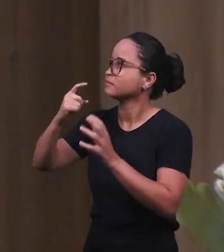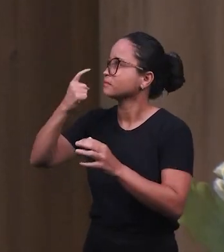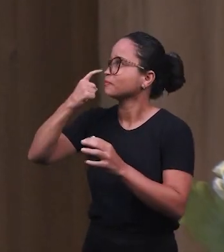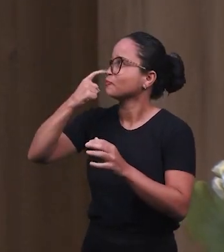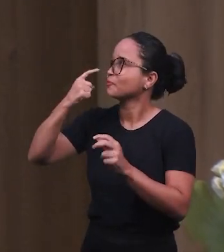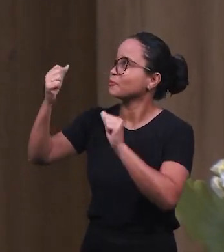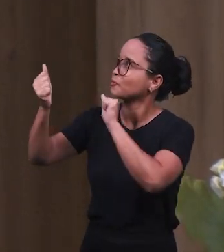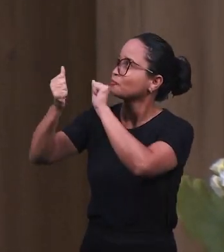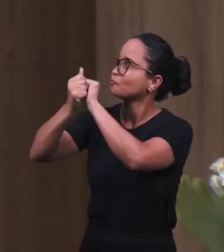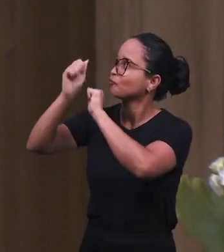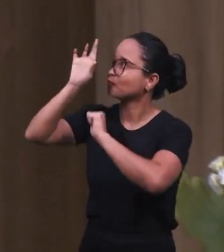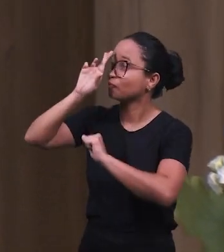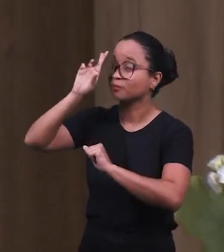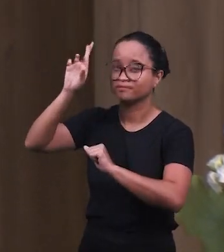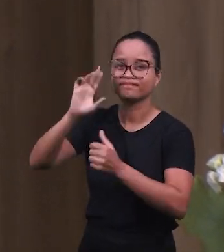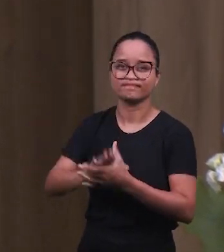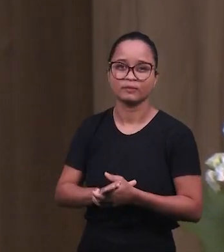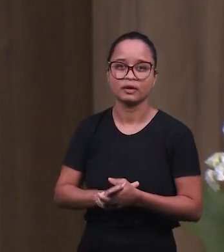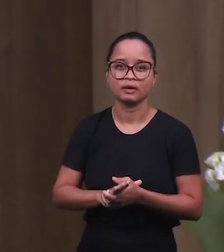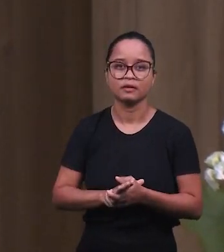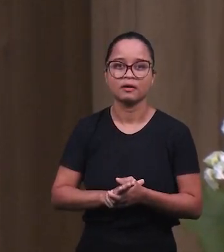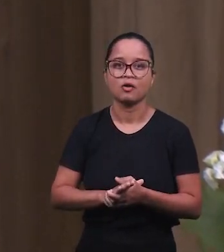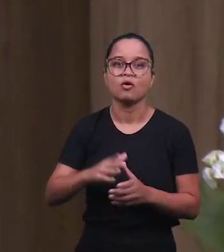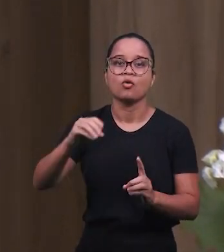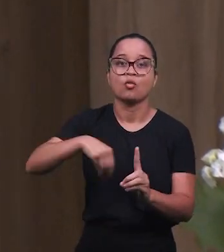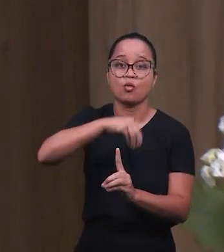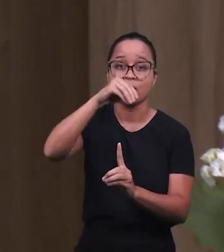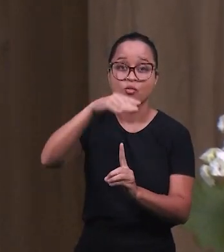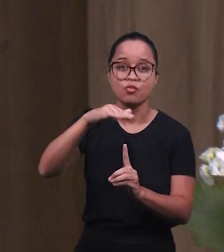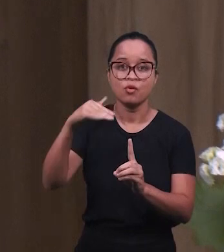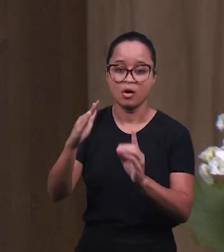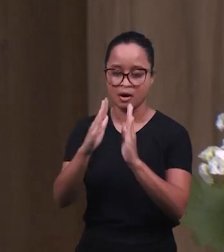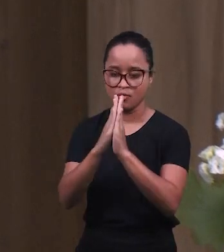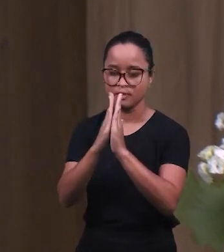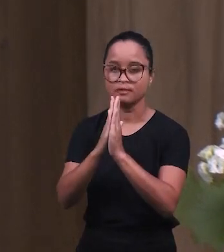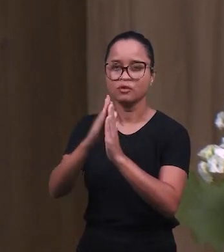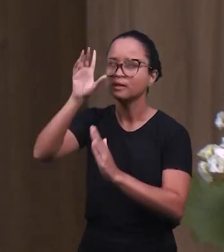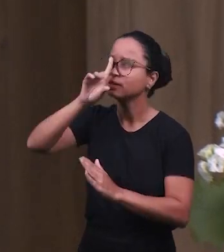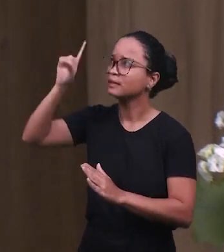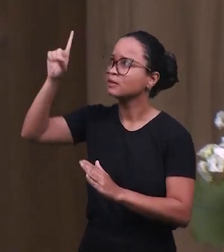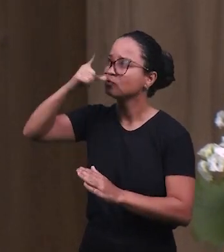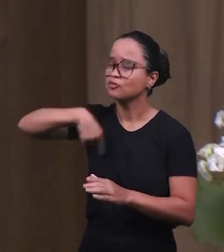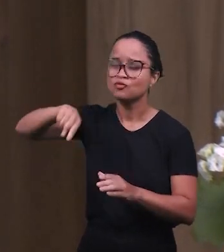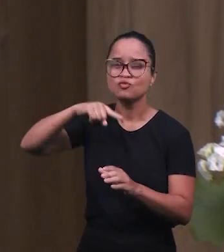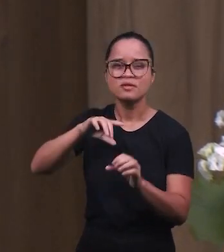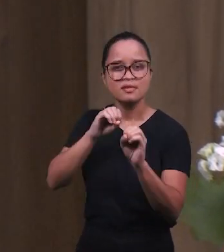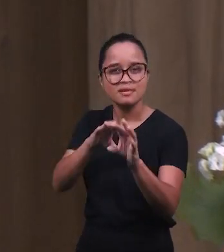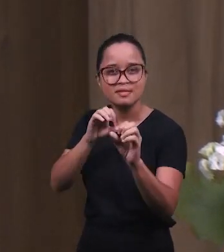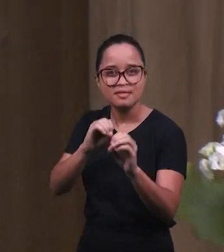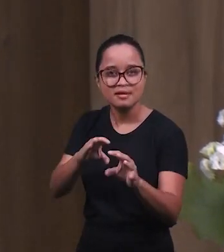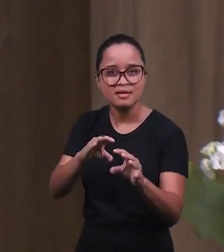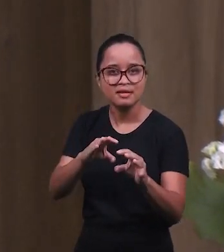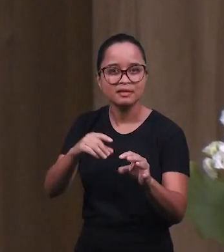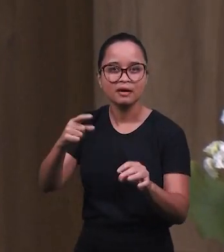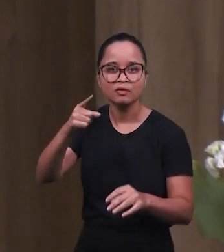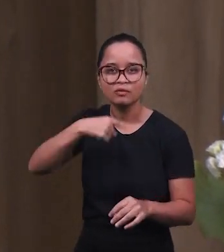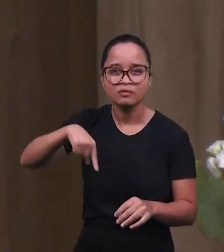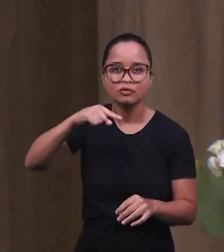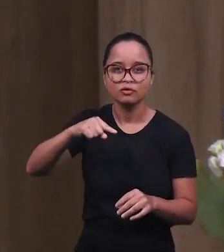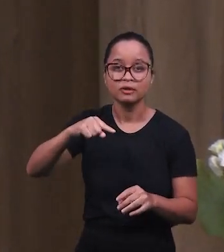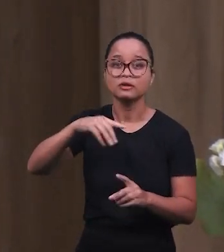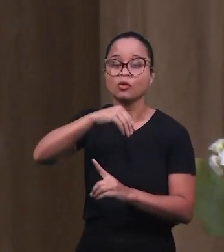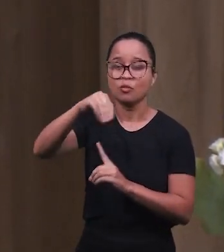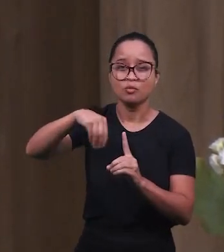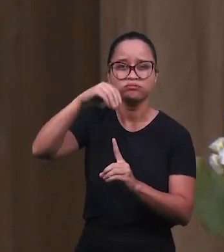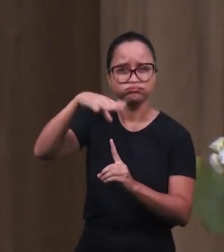nós. E a oração é o recurso que Ele mesmo, o nosso Deus, nos ensina, nos dá como